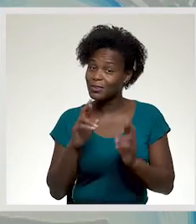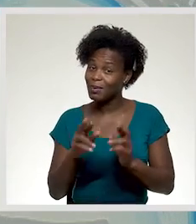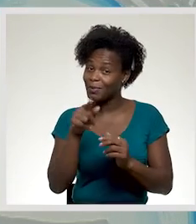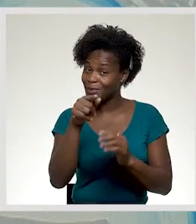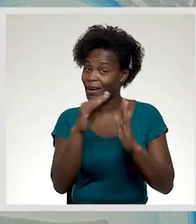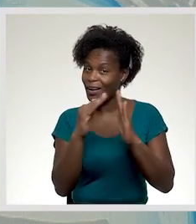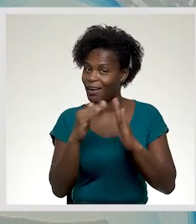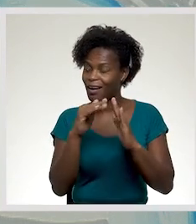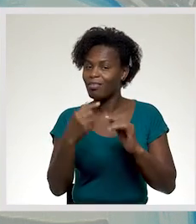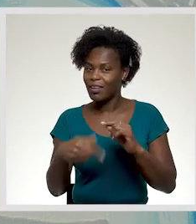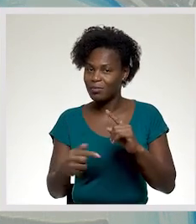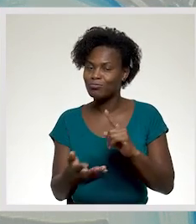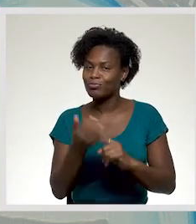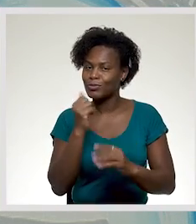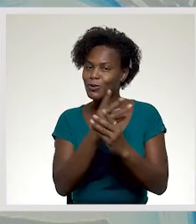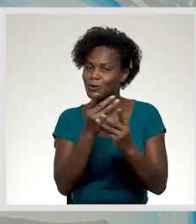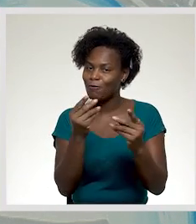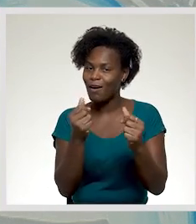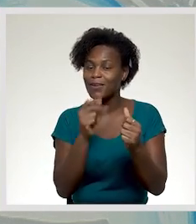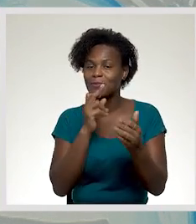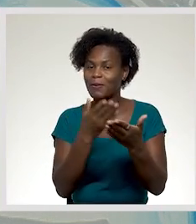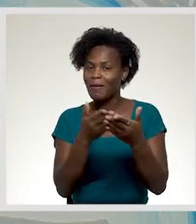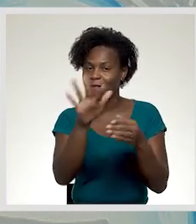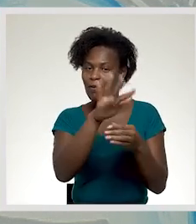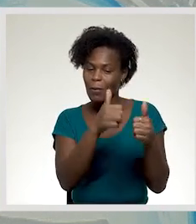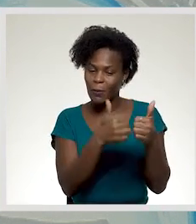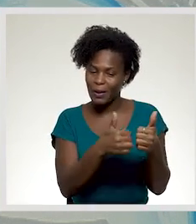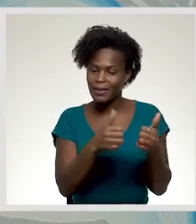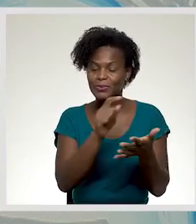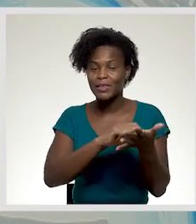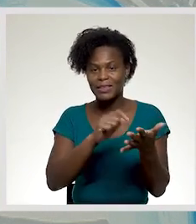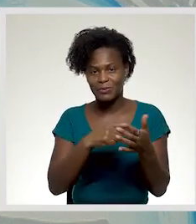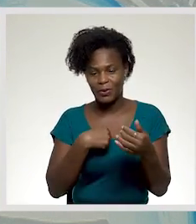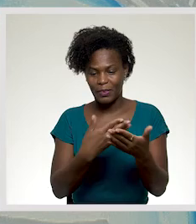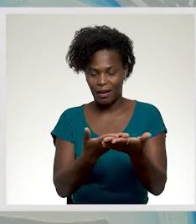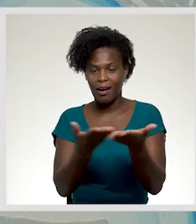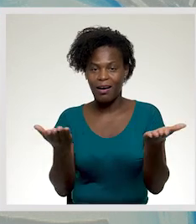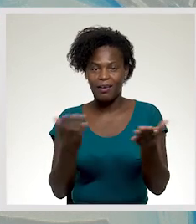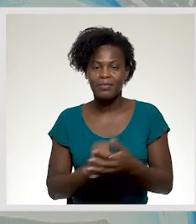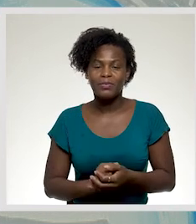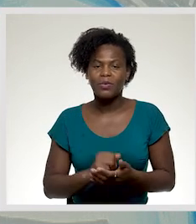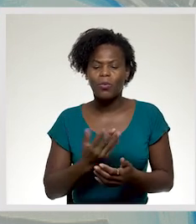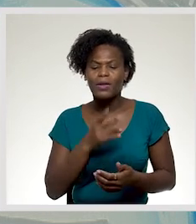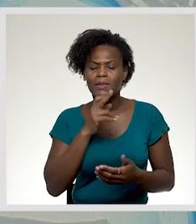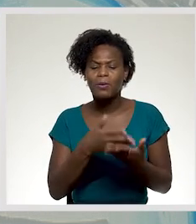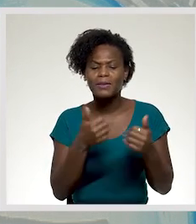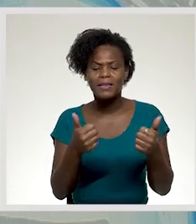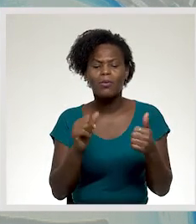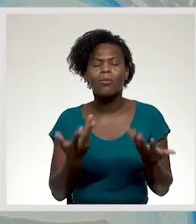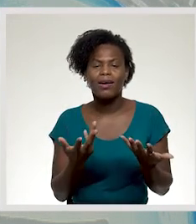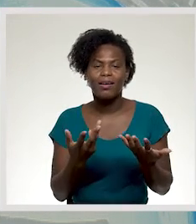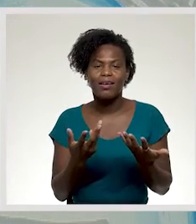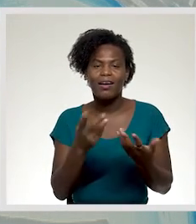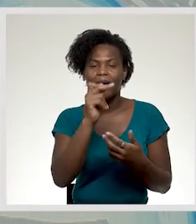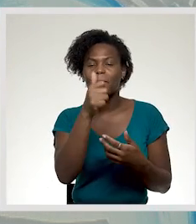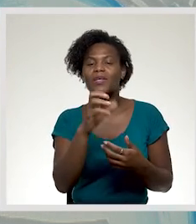você lá em casa tenha conseguido resolver de forma correta o exercício que eu deixei. E então, qual é a resposta correta ou qual é a